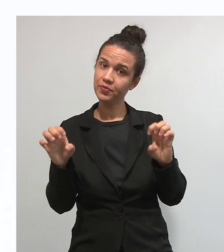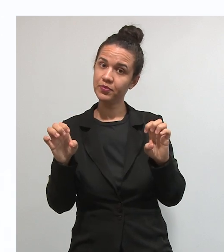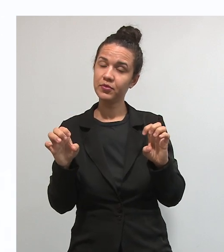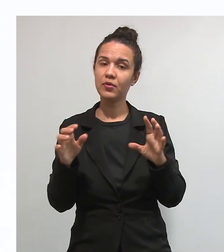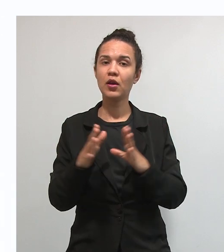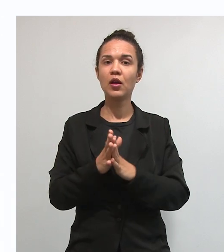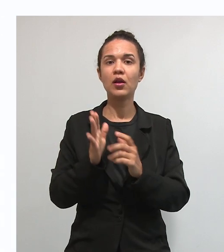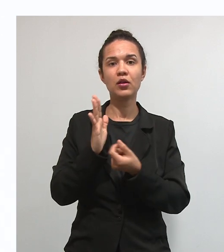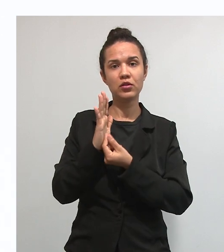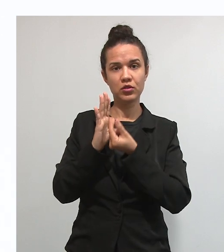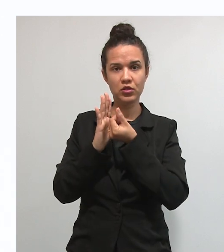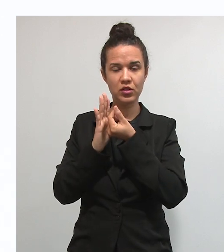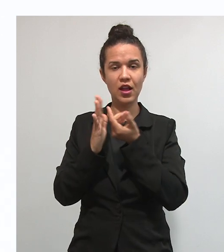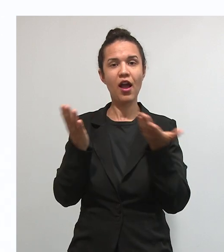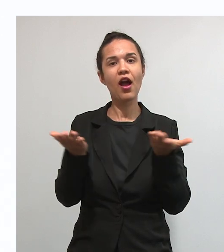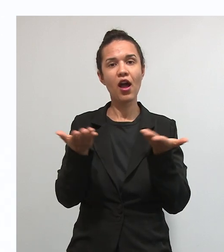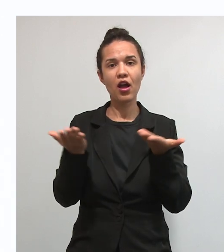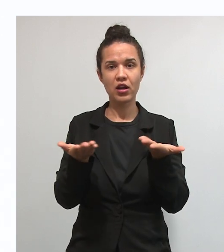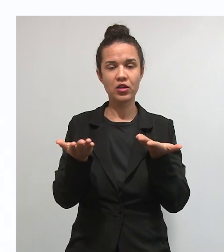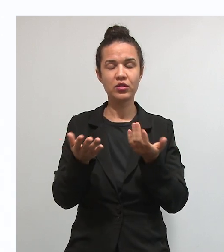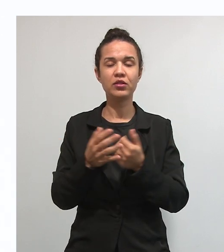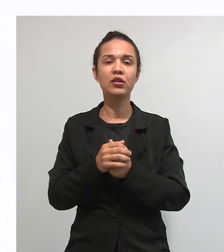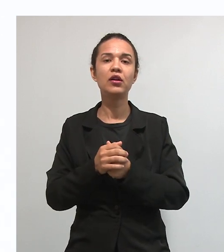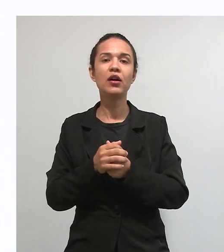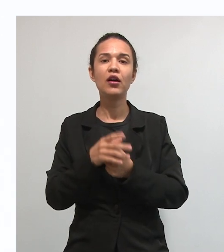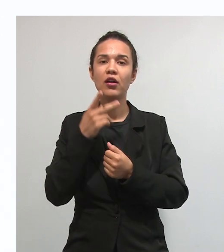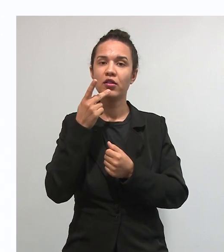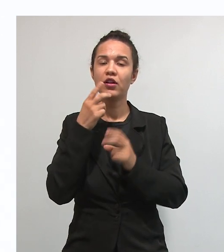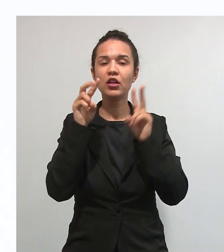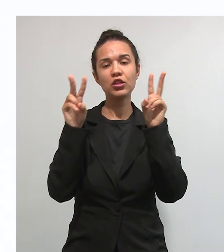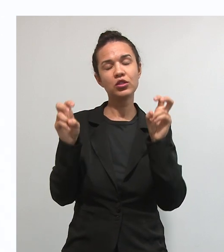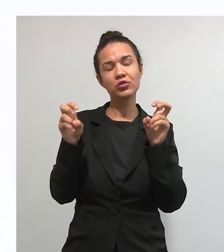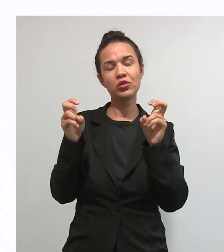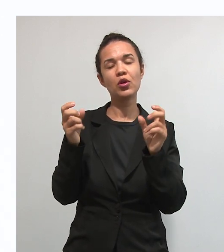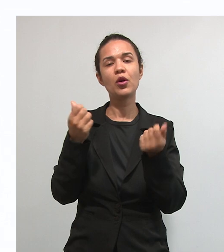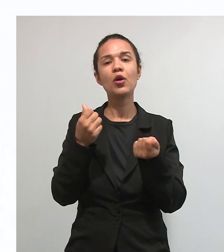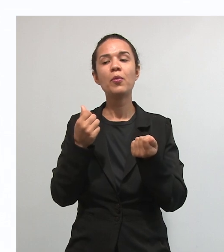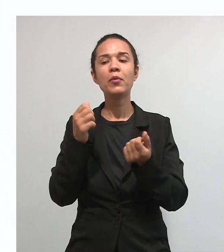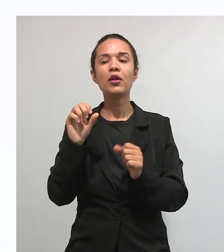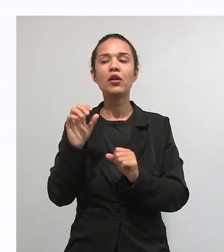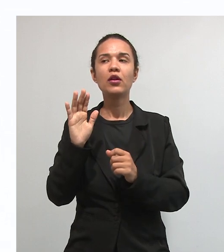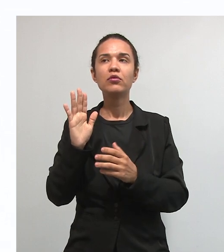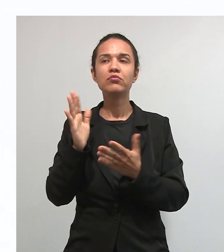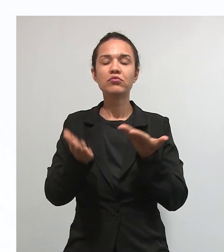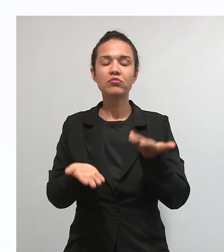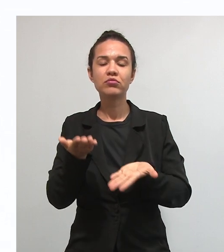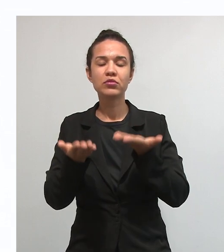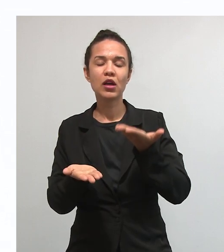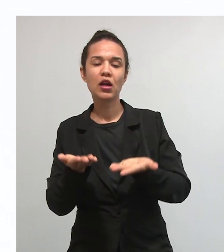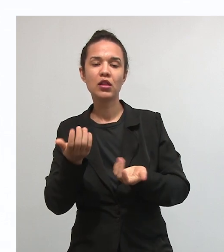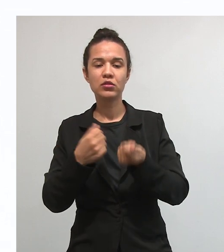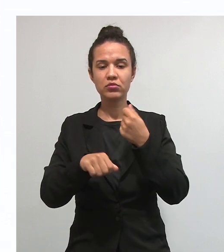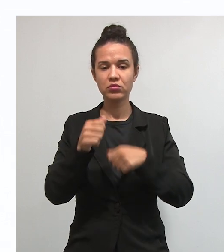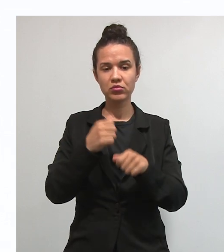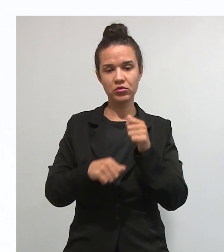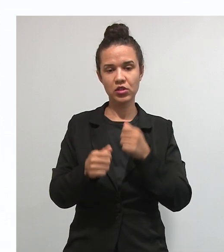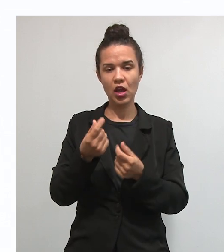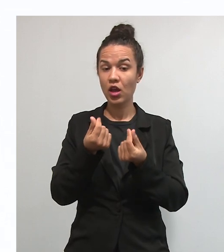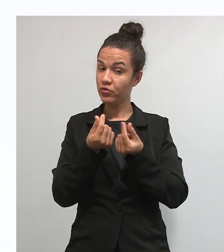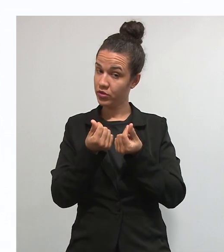do balanço orçamentário, agora vamos estudar o do balanço financeiro. O que o balanço